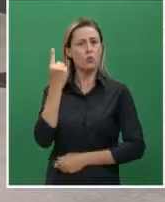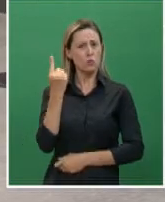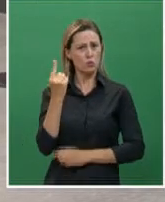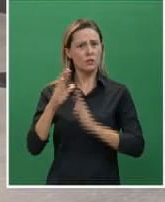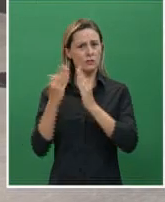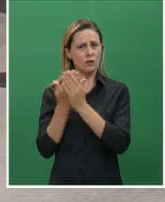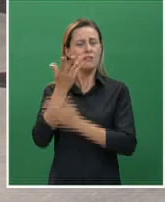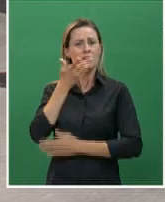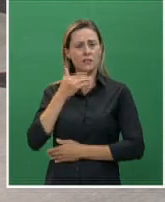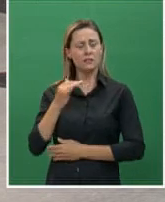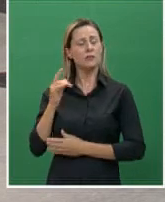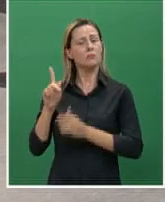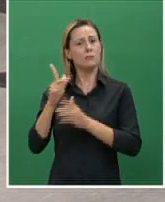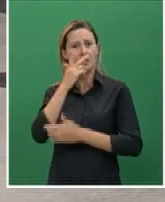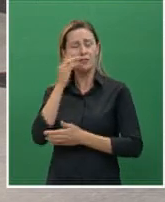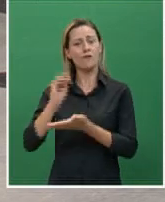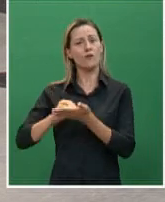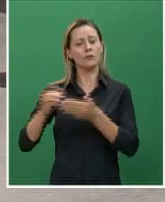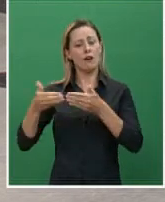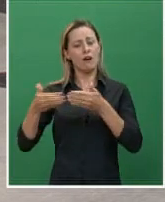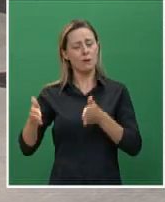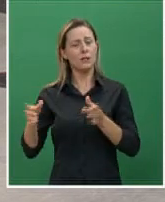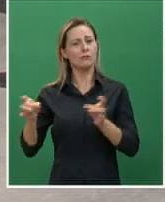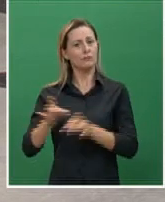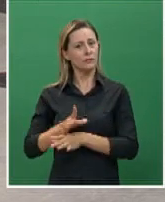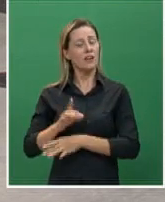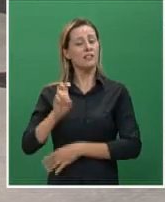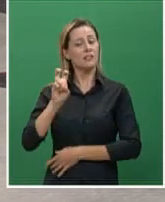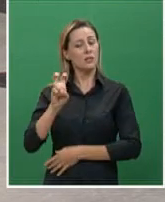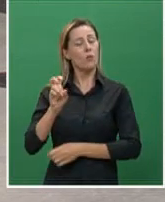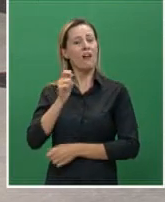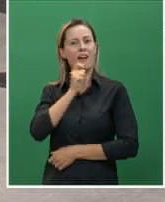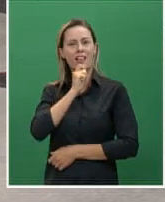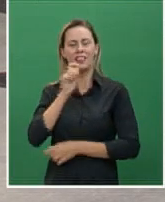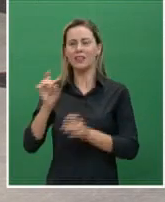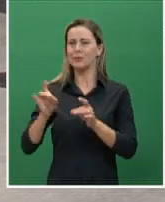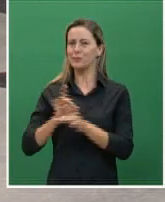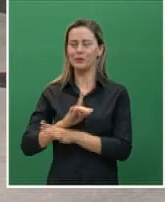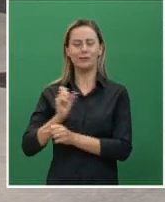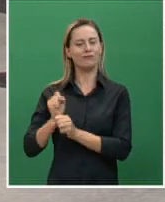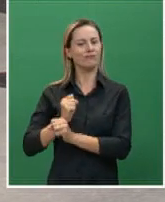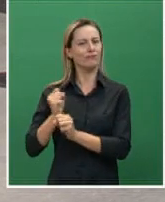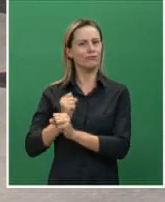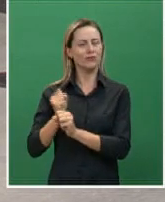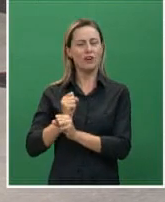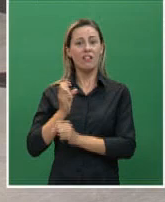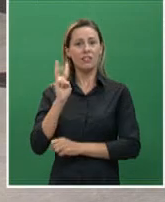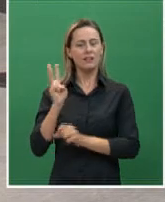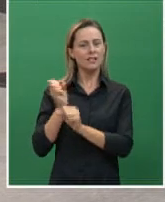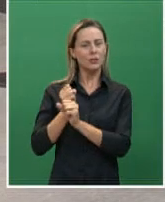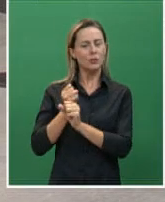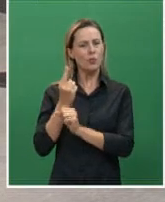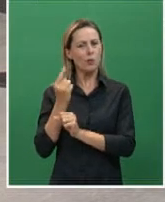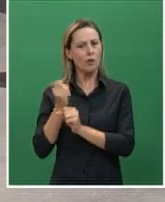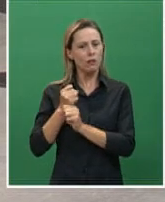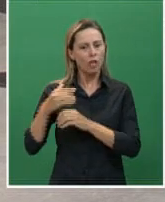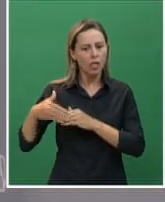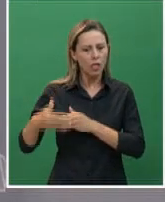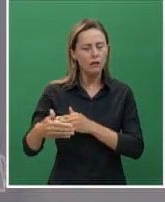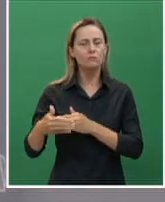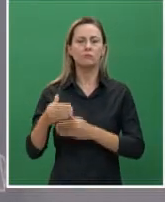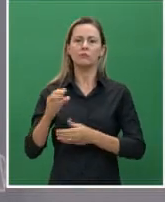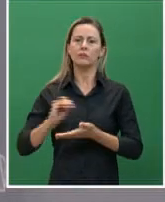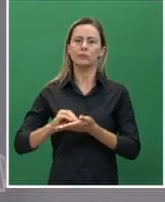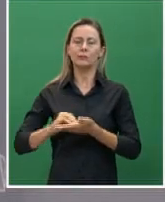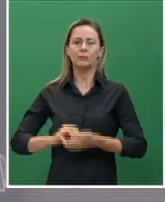creche foi entregue a outras cinco aqui estão em obras que começaram a mais de três anos é só mais um ano com as obras com as obras